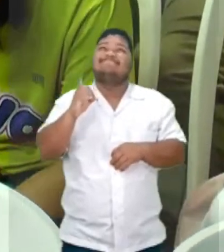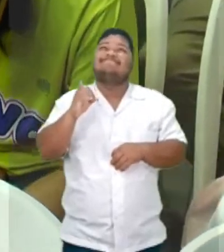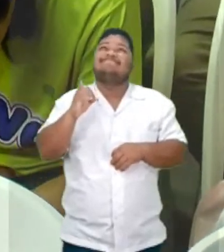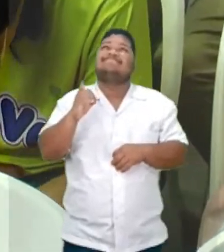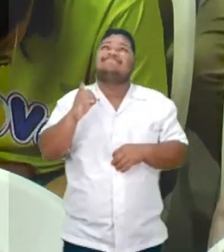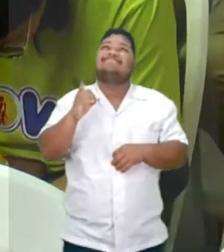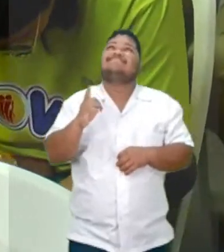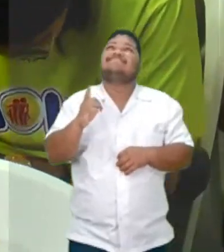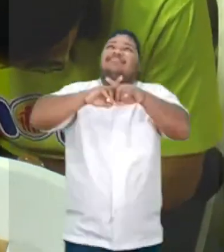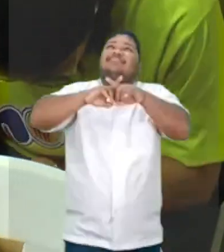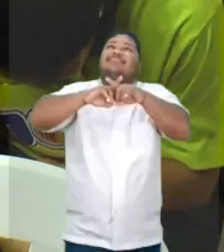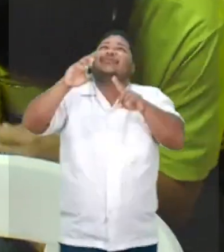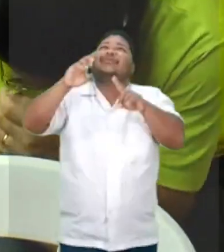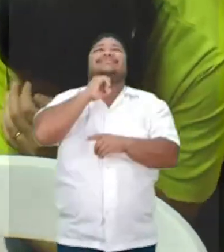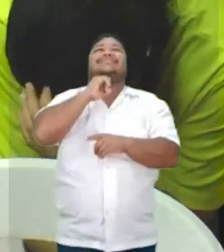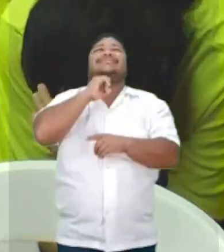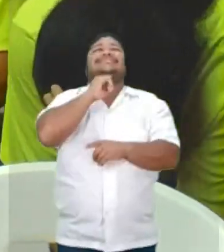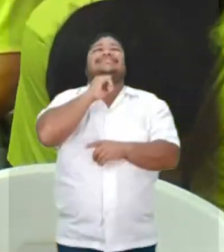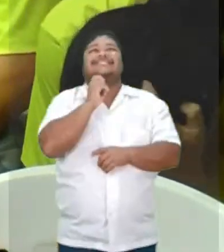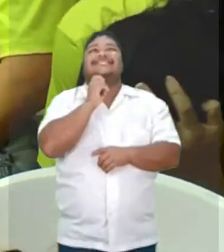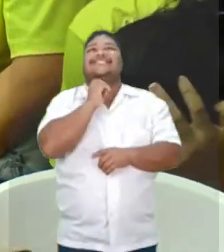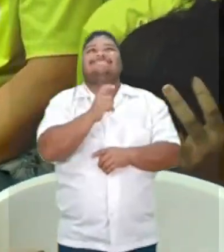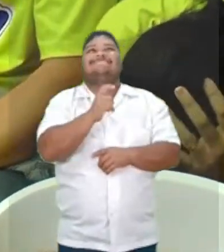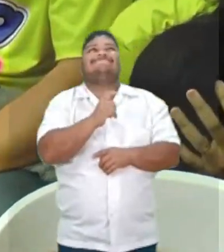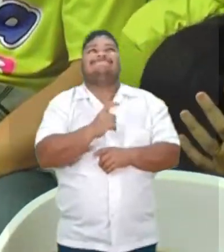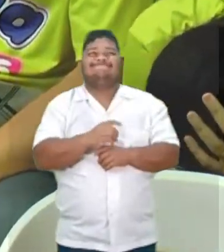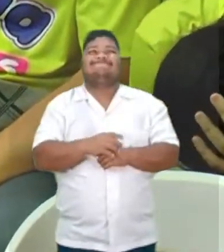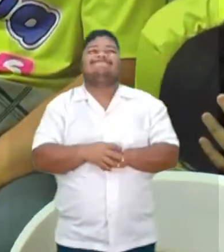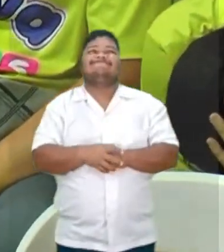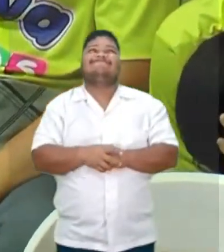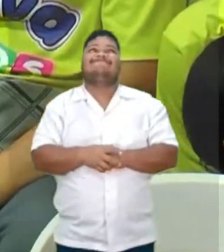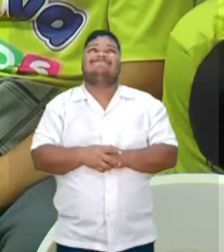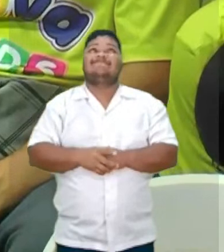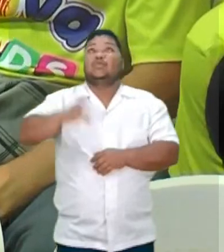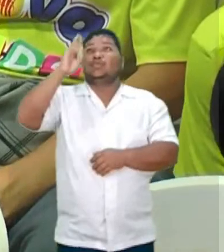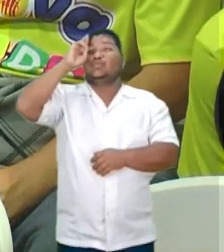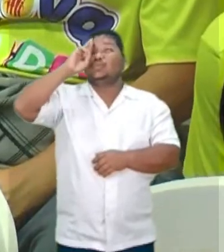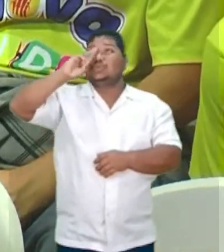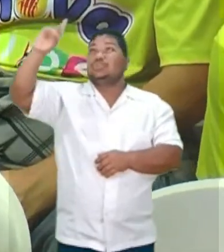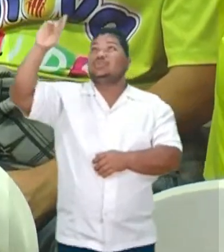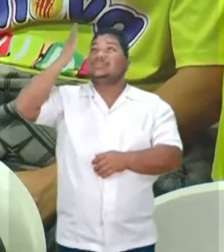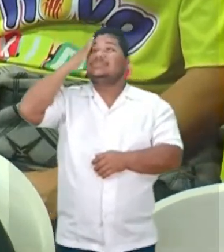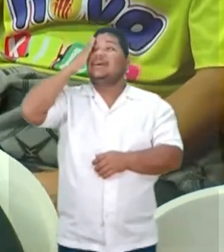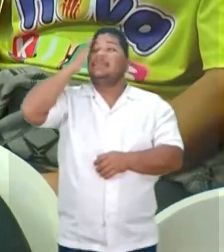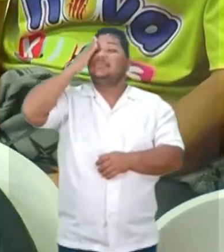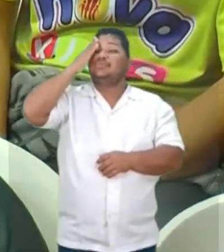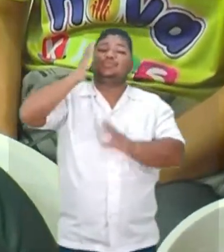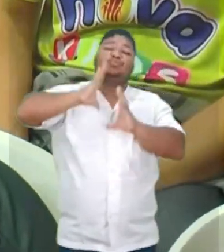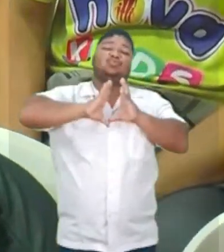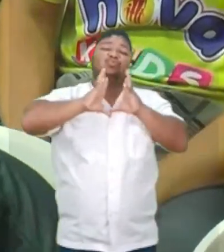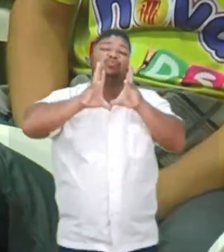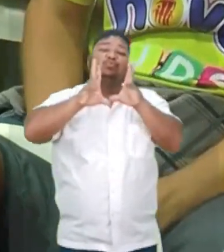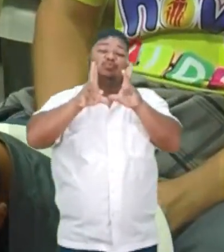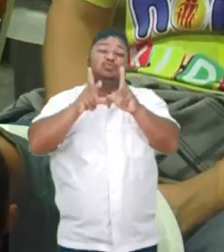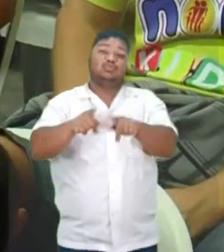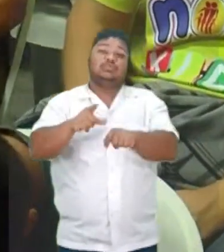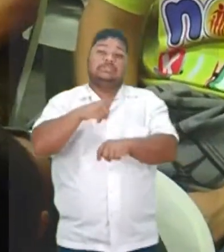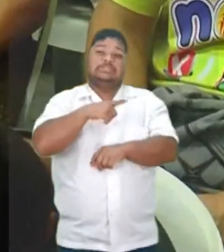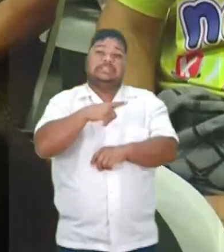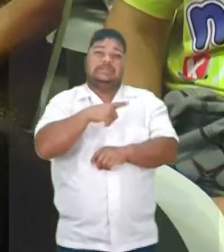mais do que ninguém, o Senhor sabe tudo o que se passa em